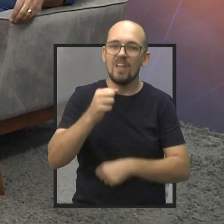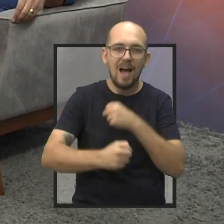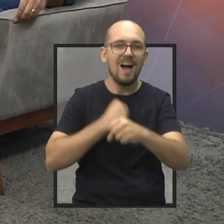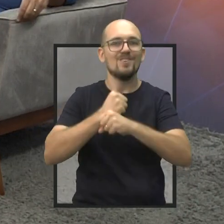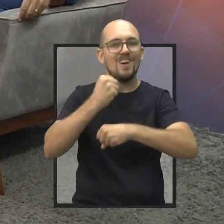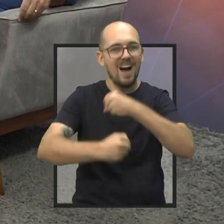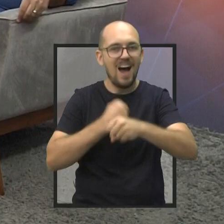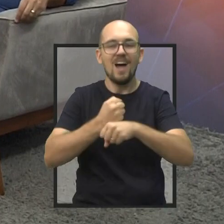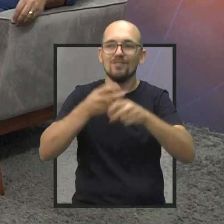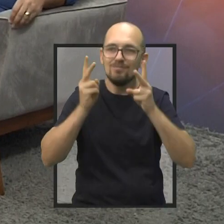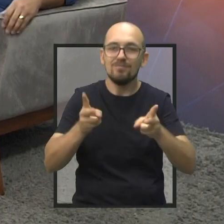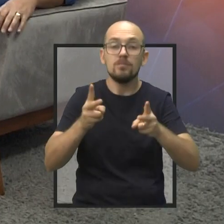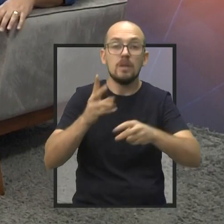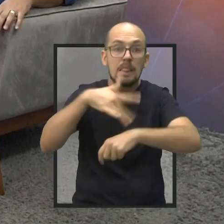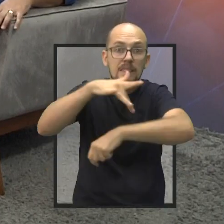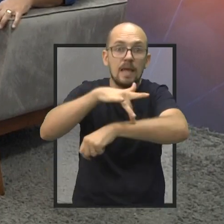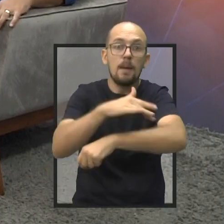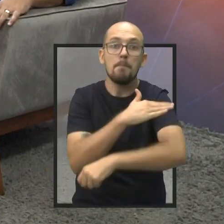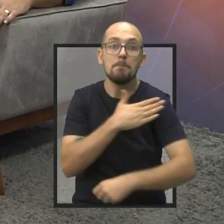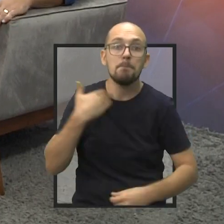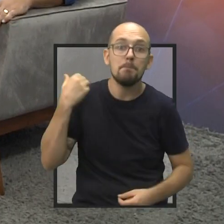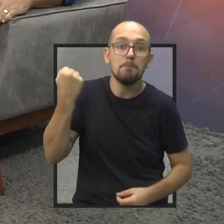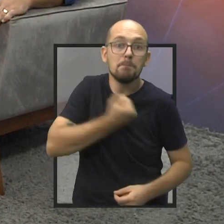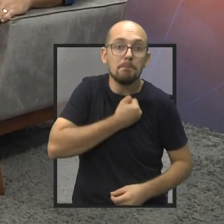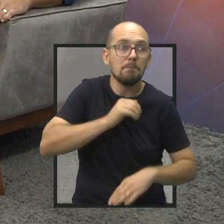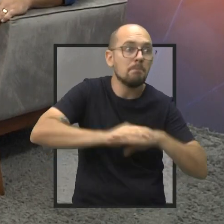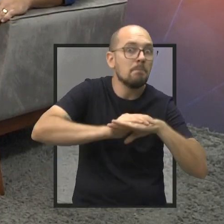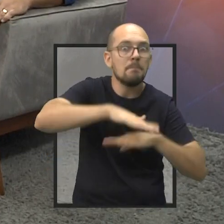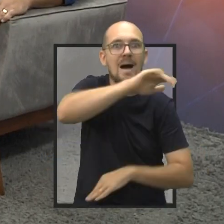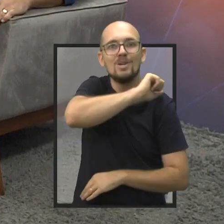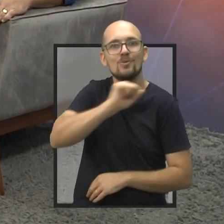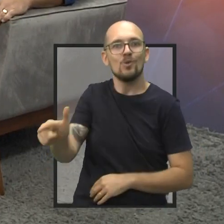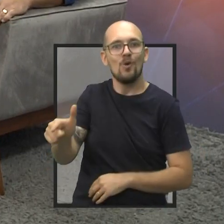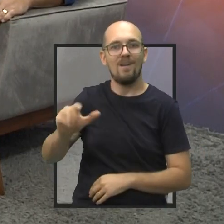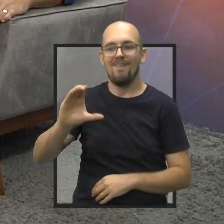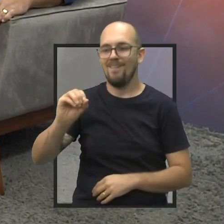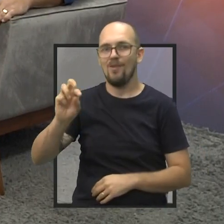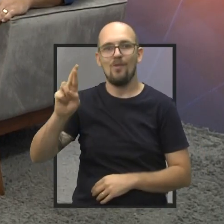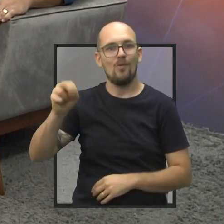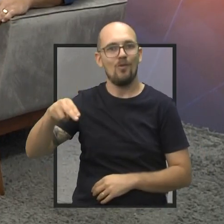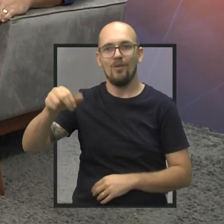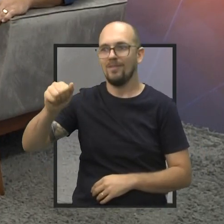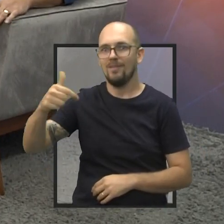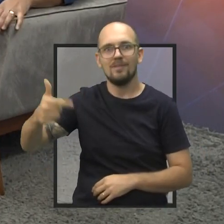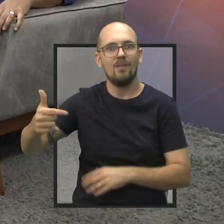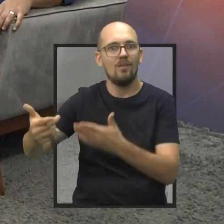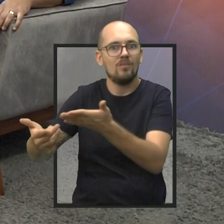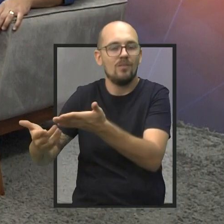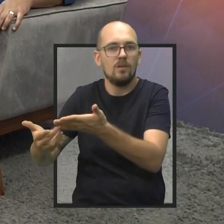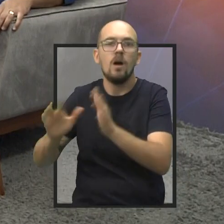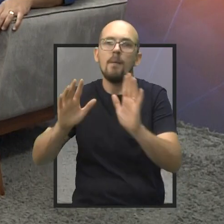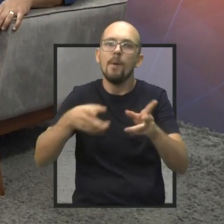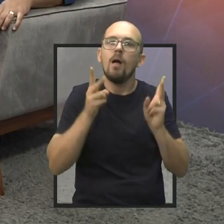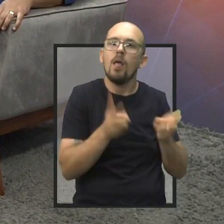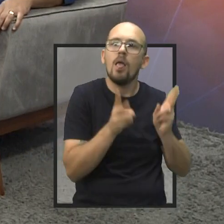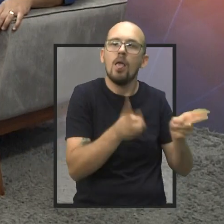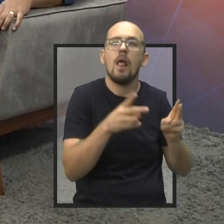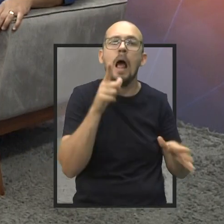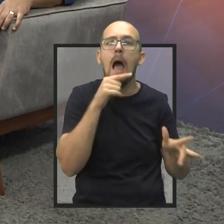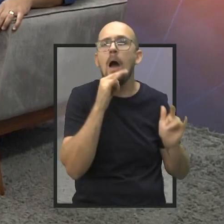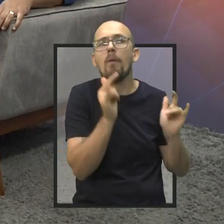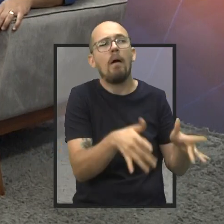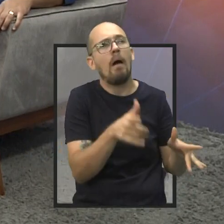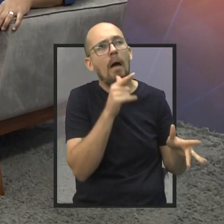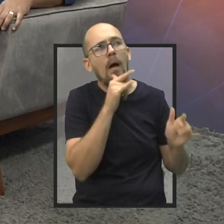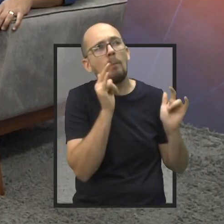assunto, né? A dengue mata tanto, né? Muito mais, assim, acho que até do que o corona. E ano após ano as pessoas continuam, às vezes, não se atentando